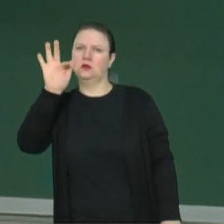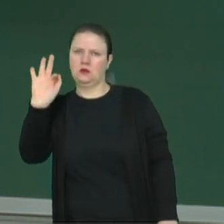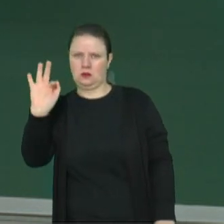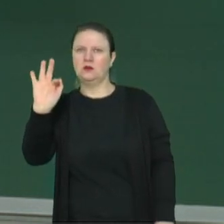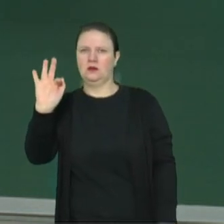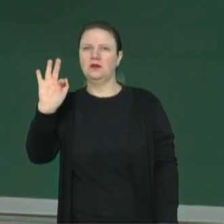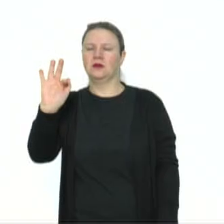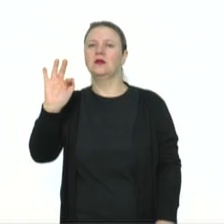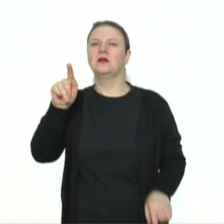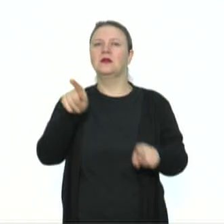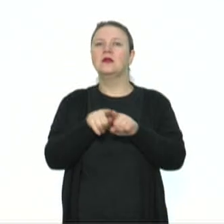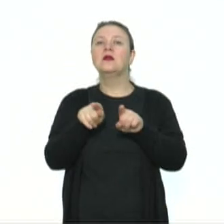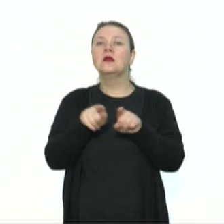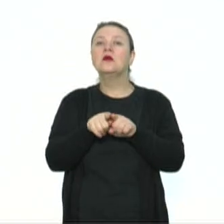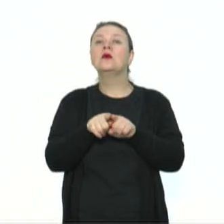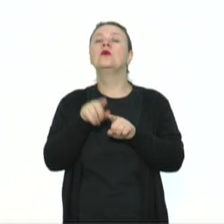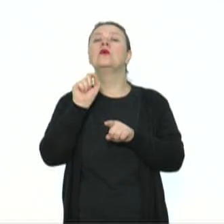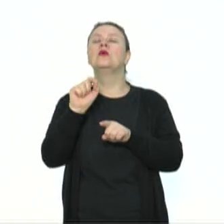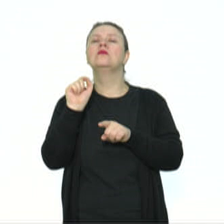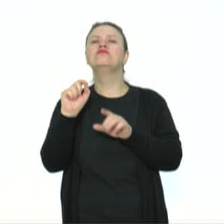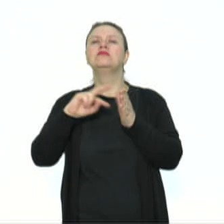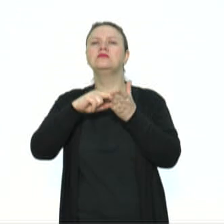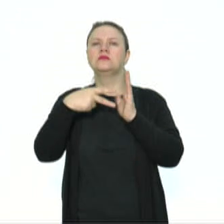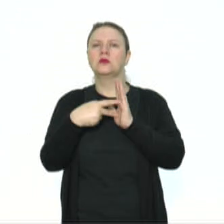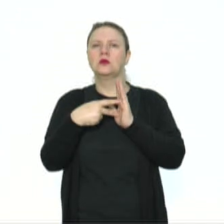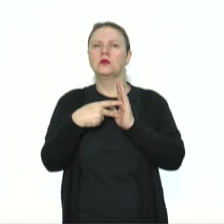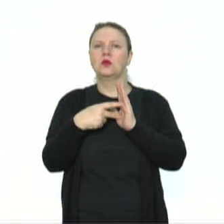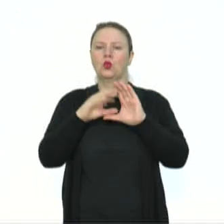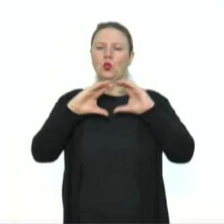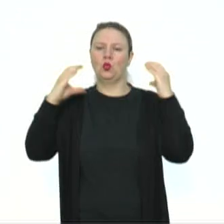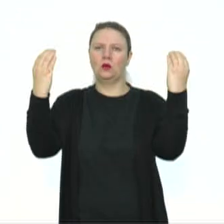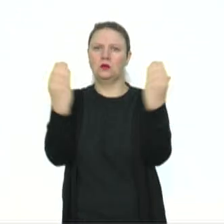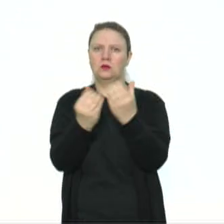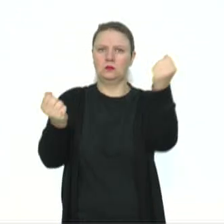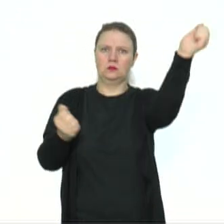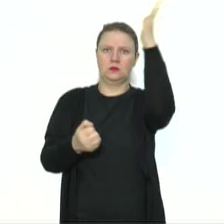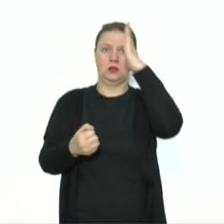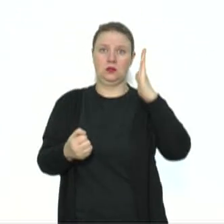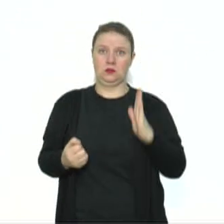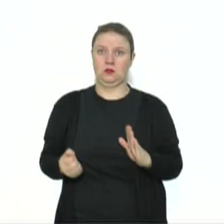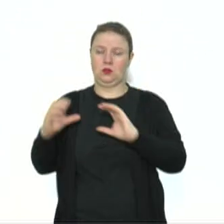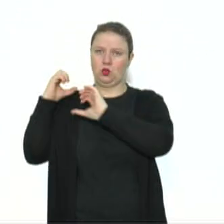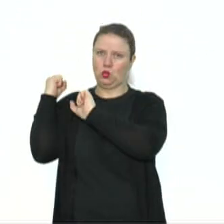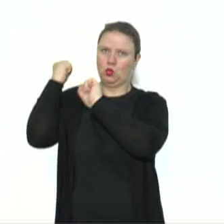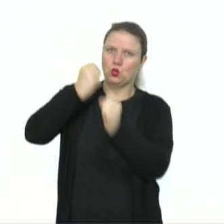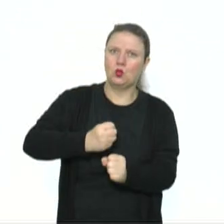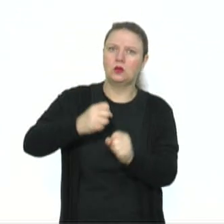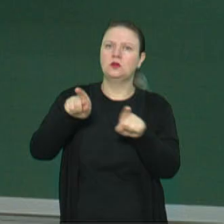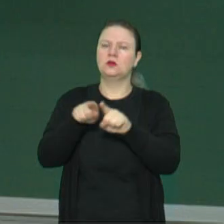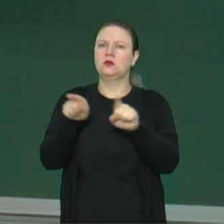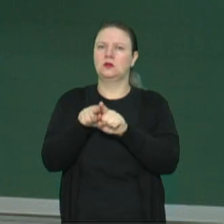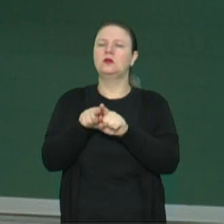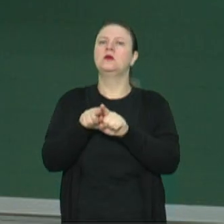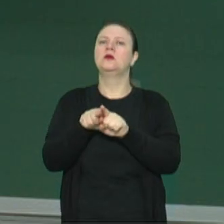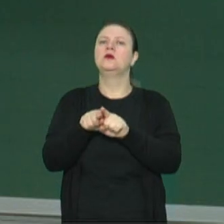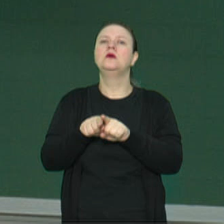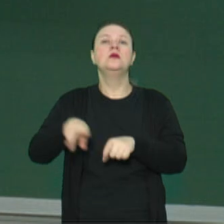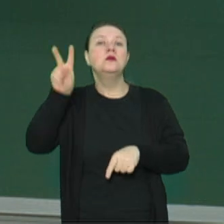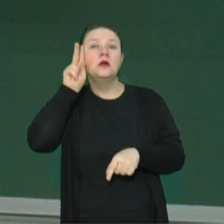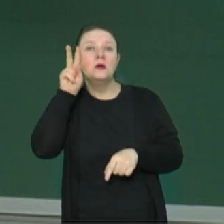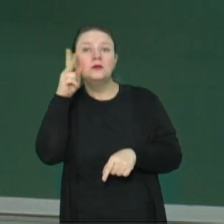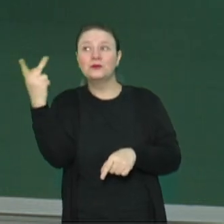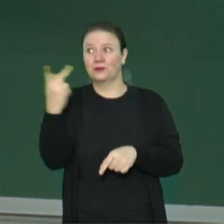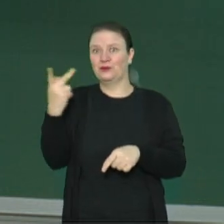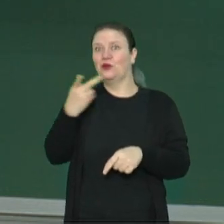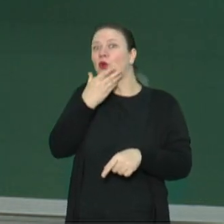primeiramente foi criada a CBJJ, né, que diz respeito à Confederação Brasileira de Jiu-Jitsu. Então é o Jiu-Jitsu Brasileiro, aquele que nós falamos lá dos irmãos,